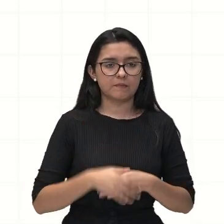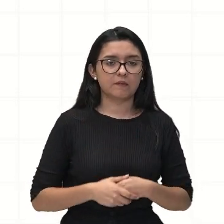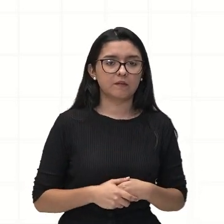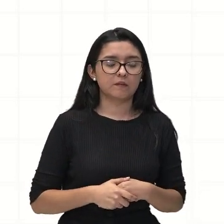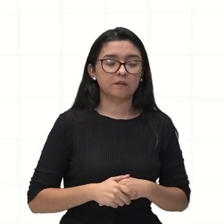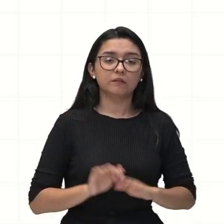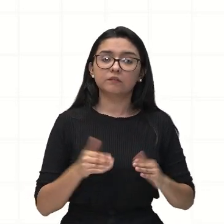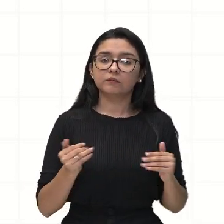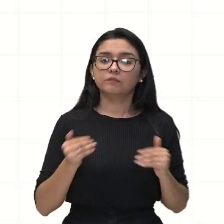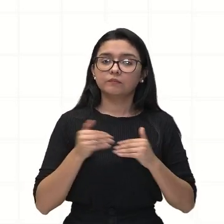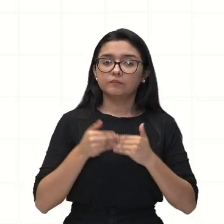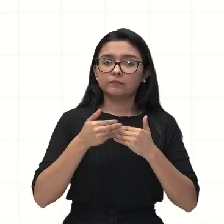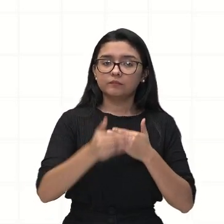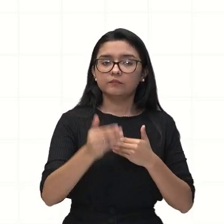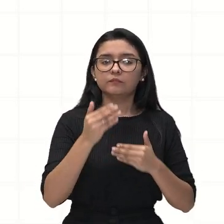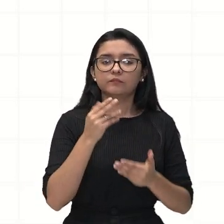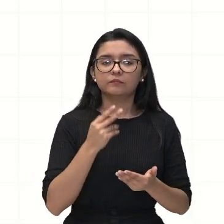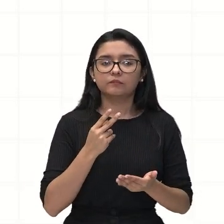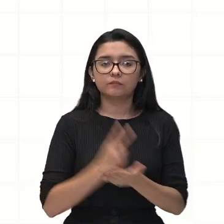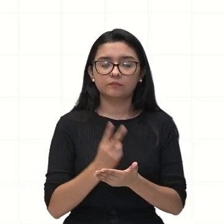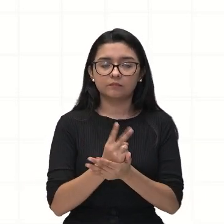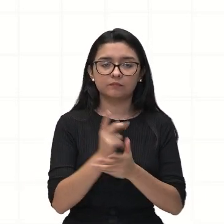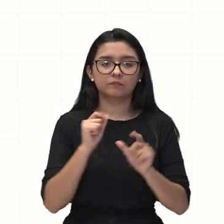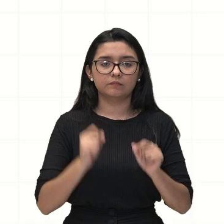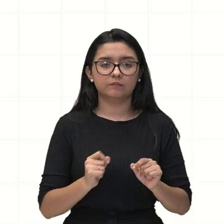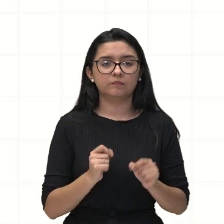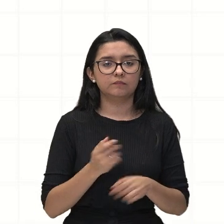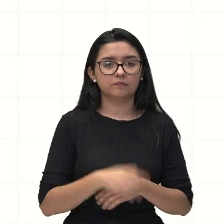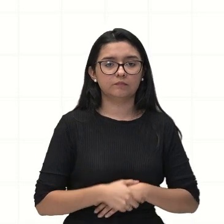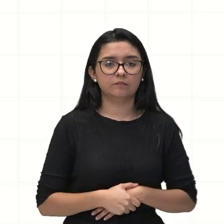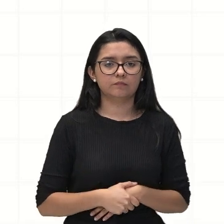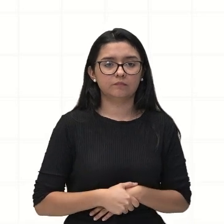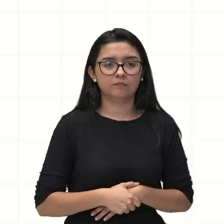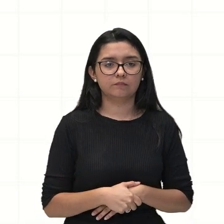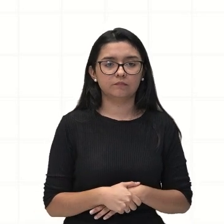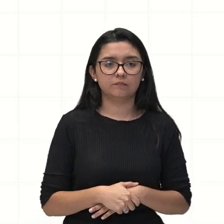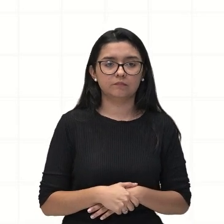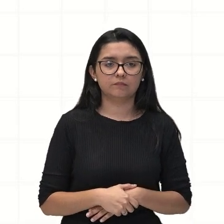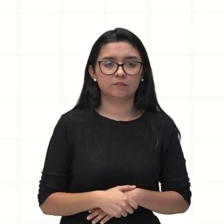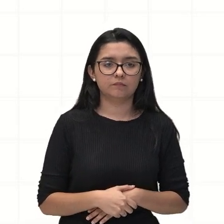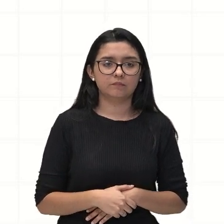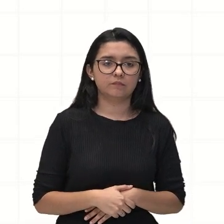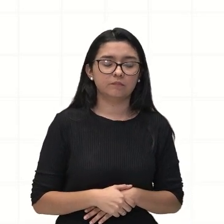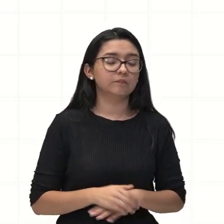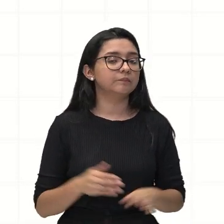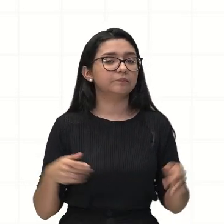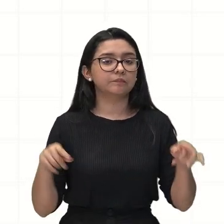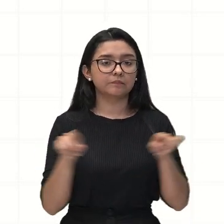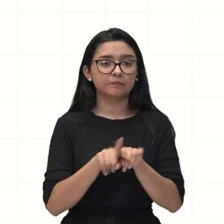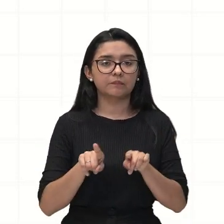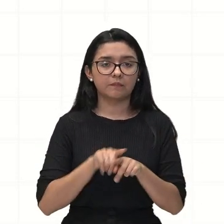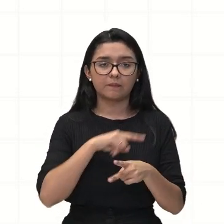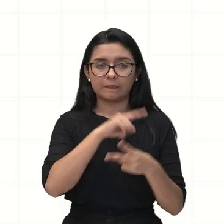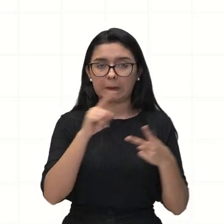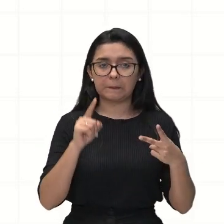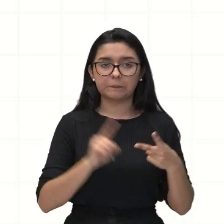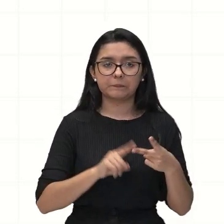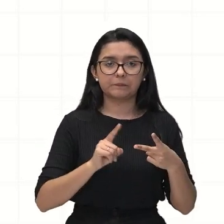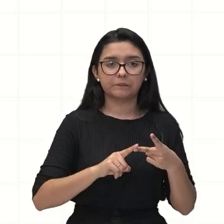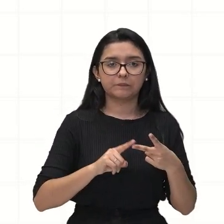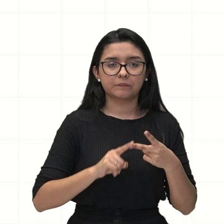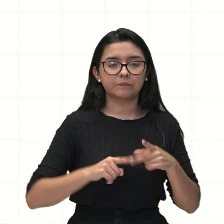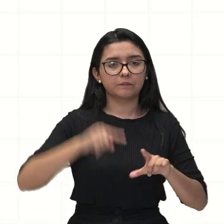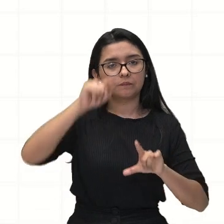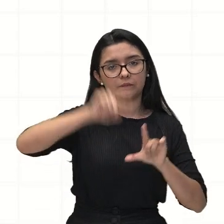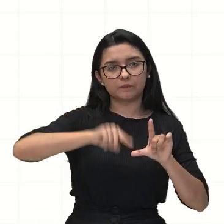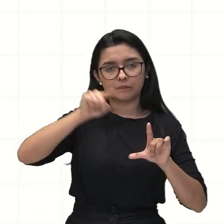Dando continuidade aqui, né, aos nossos indicadores visuais, nós temos também os nossos gráficos.